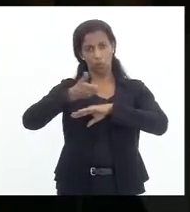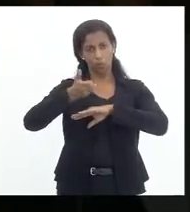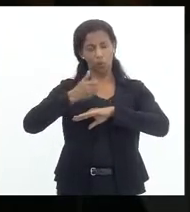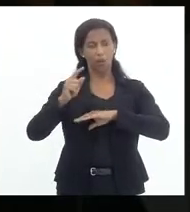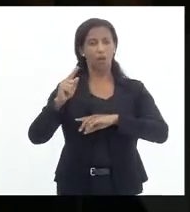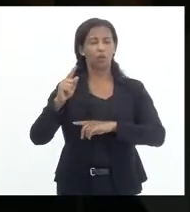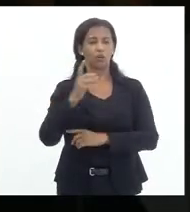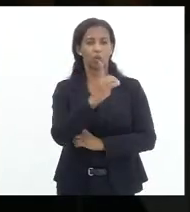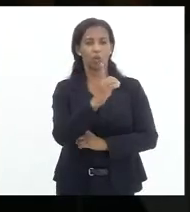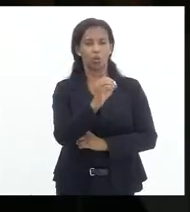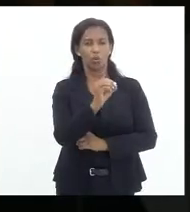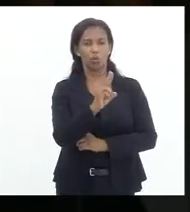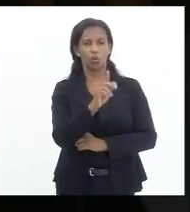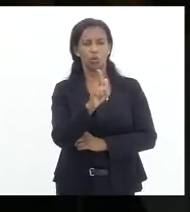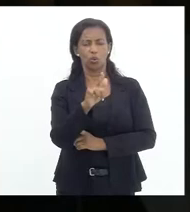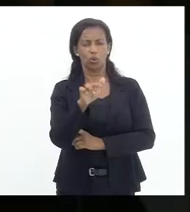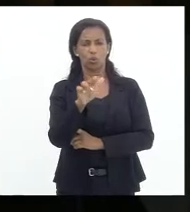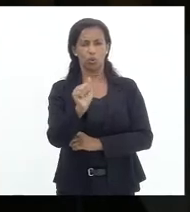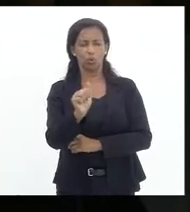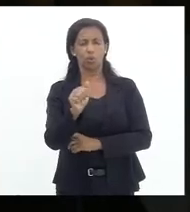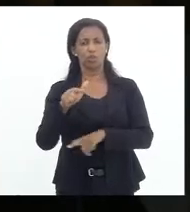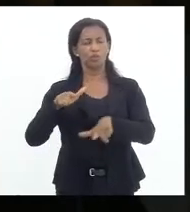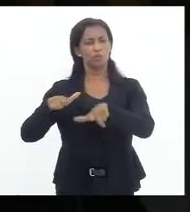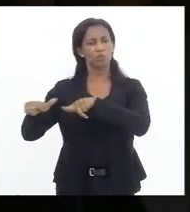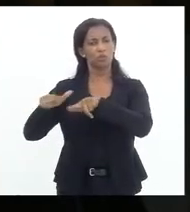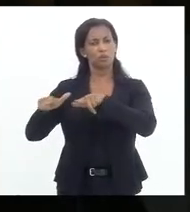do Douglas Libório